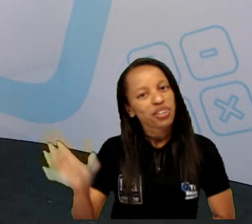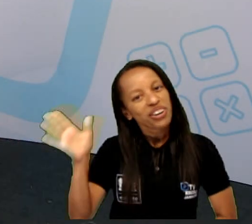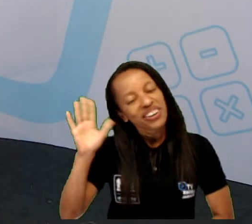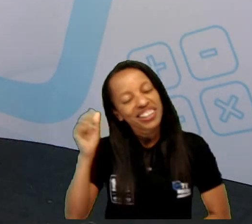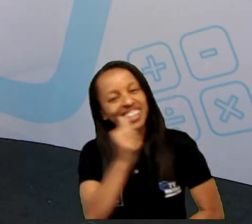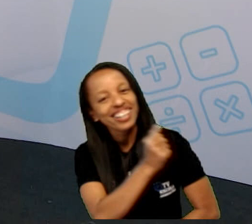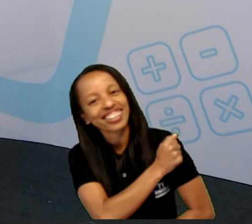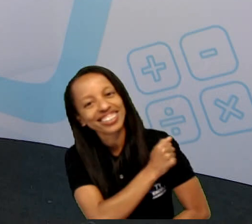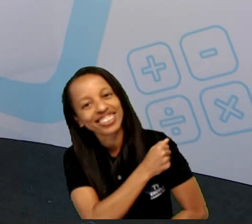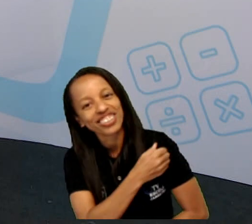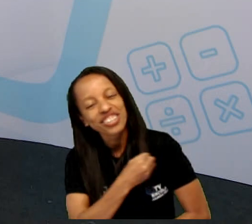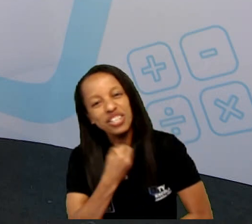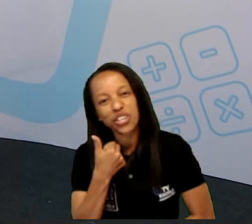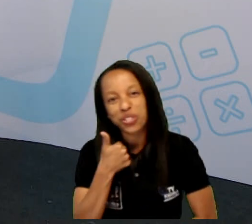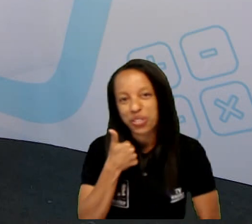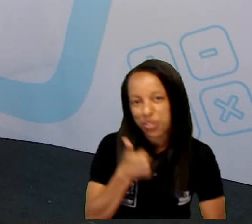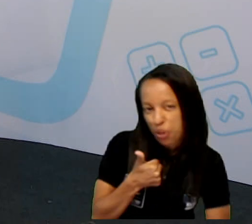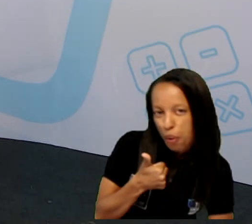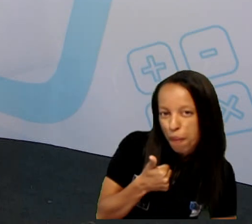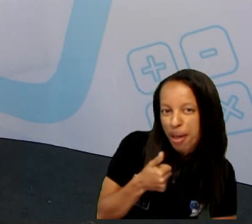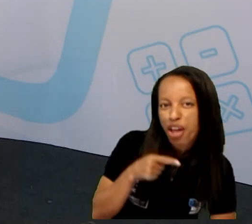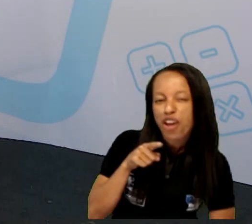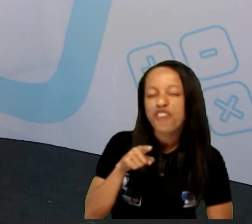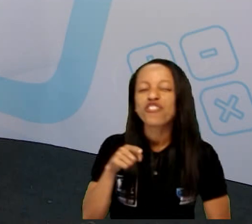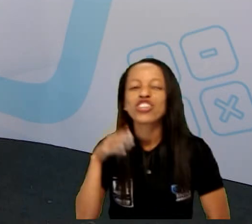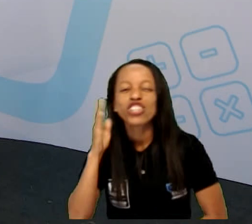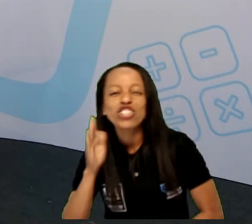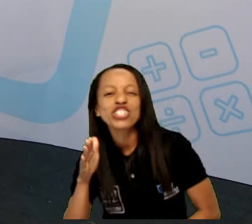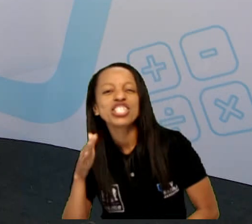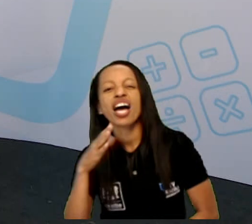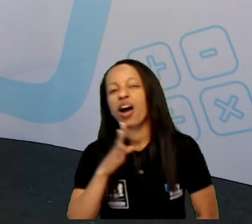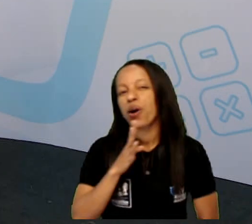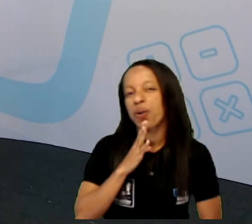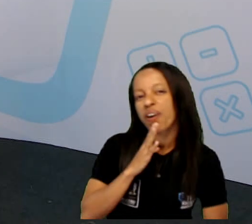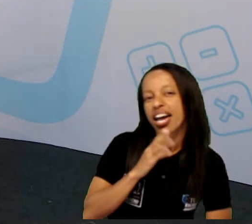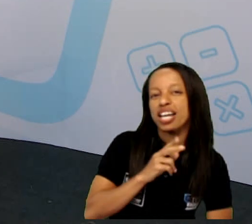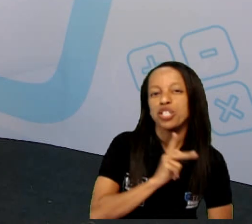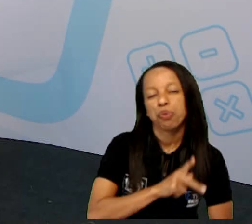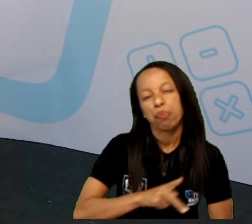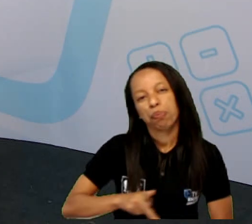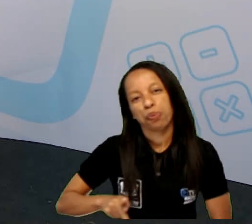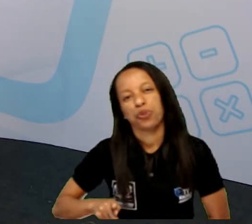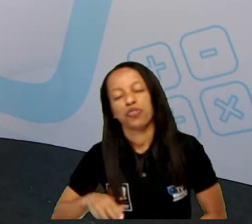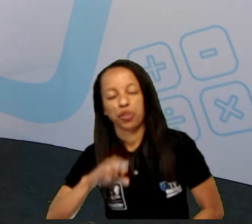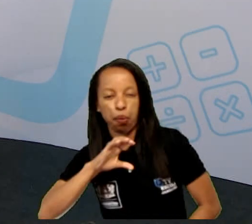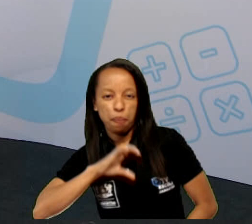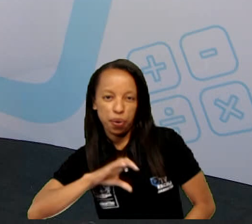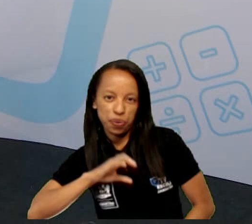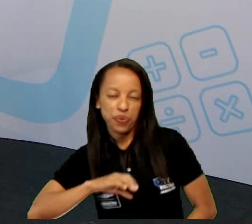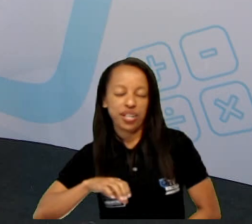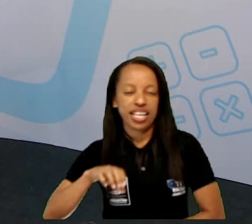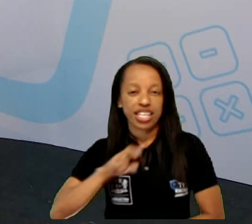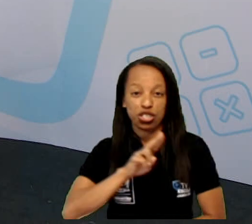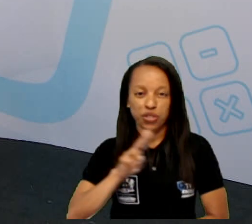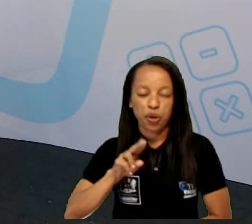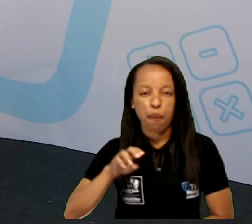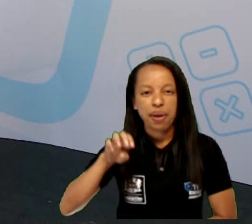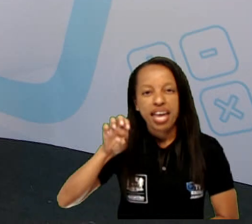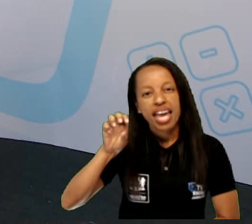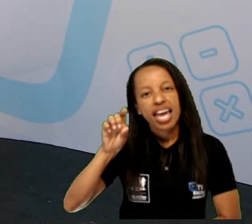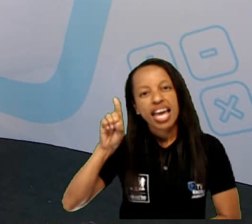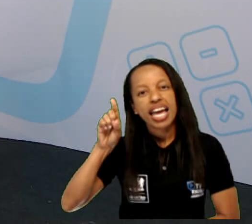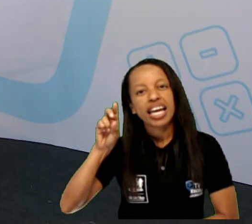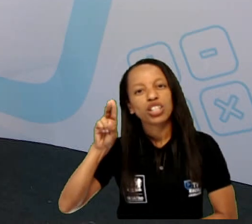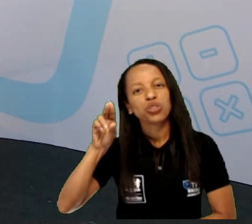Olá, estudantes, tudo bem? Como já me conhece, eu sou o professor Eduardo Félix, eu sou professor de língua portuguesa e você que é do nono ano, que já